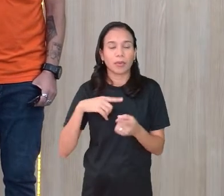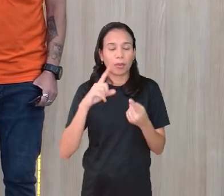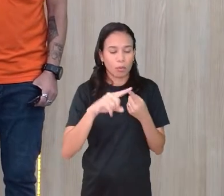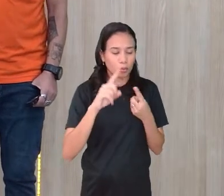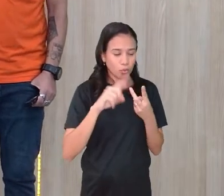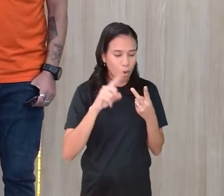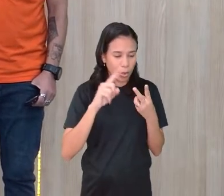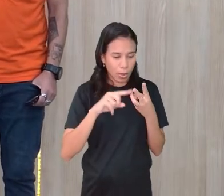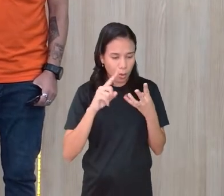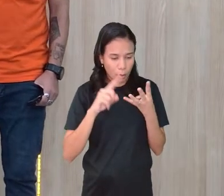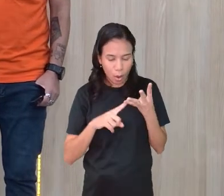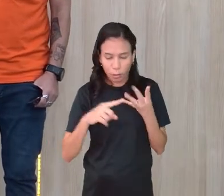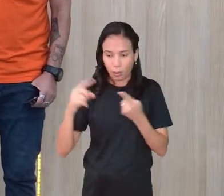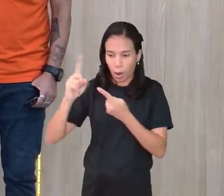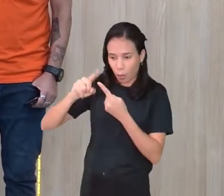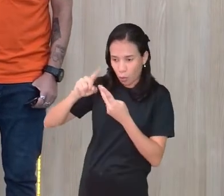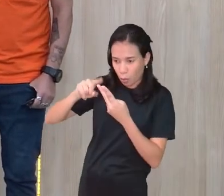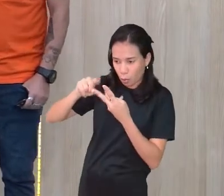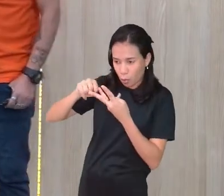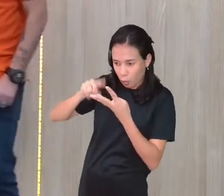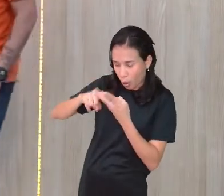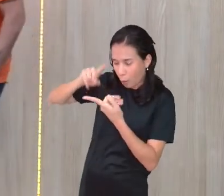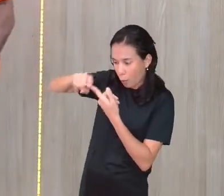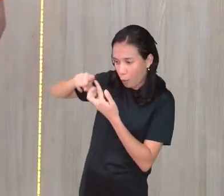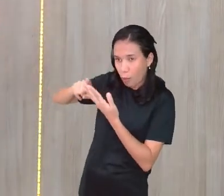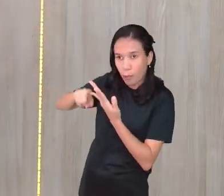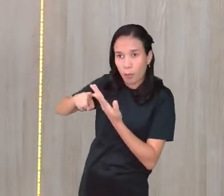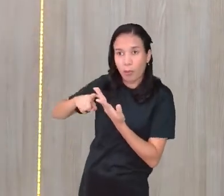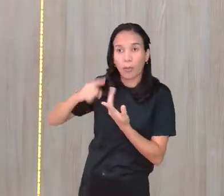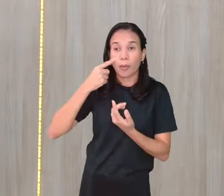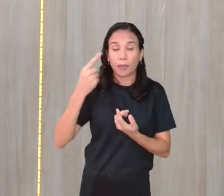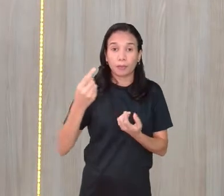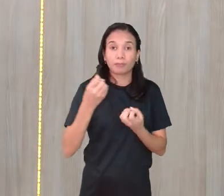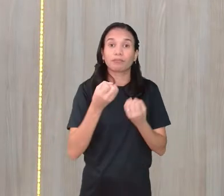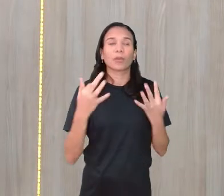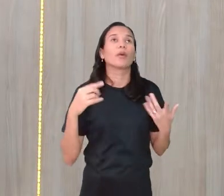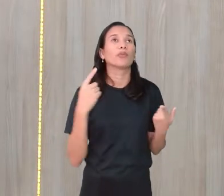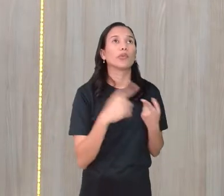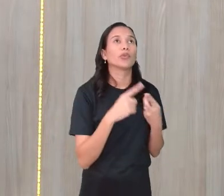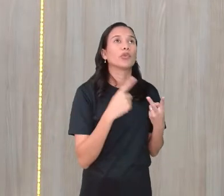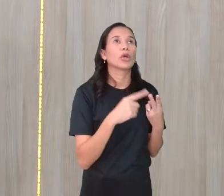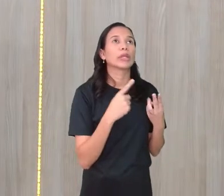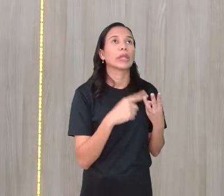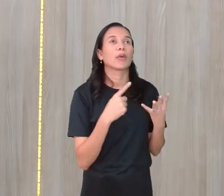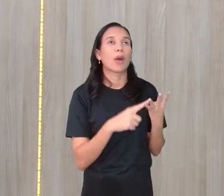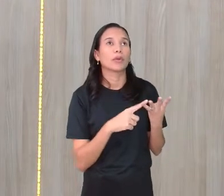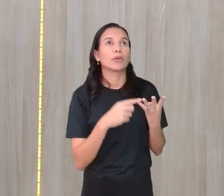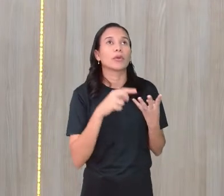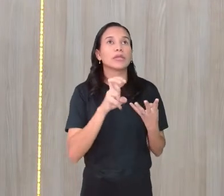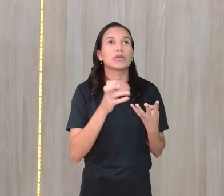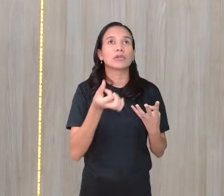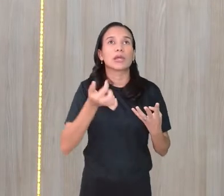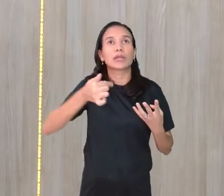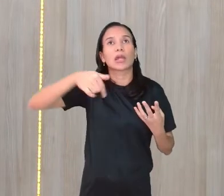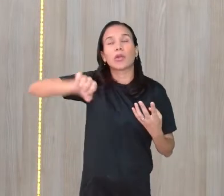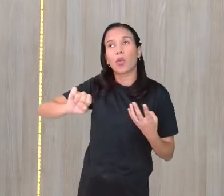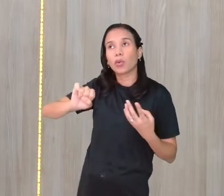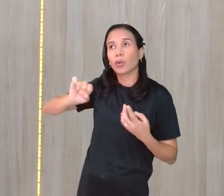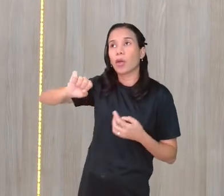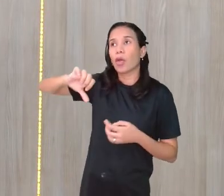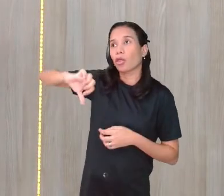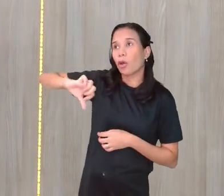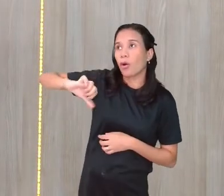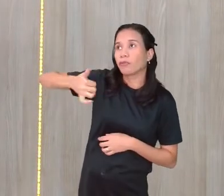4 canetas, mais 4 canetas e assim vai. Ela iria contar 1, 2, 3, 4, 5, 6, 7,